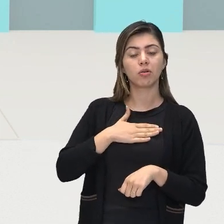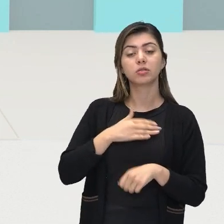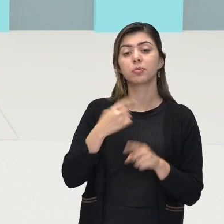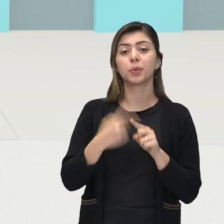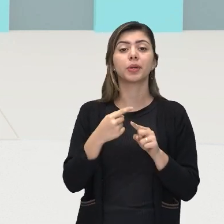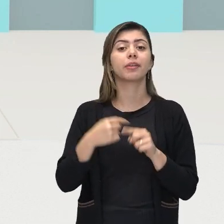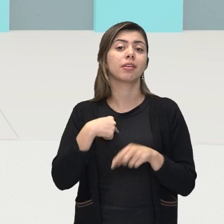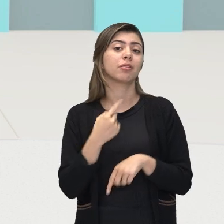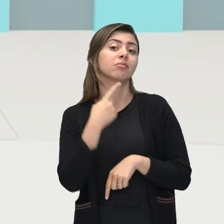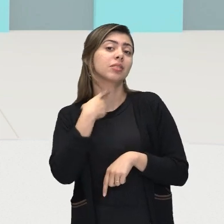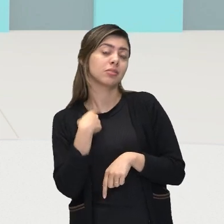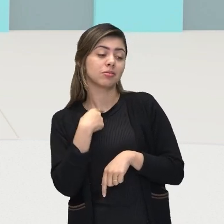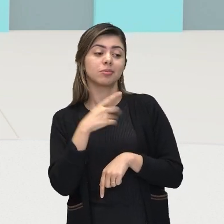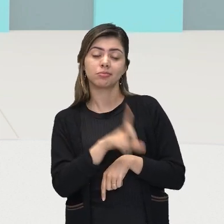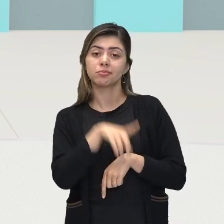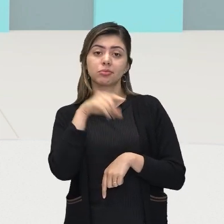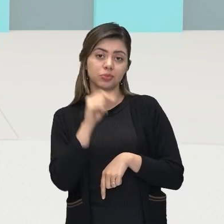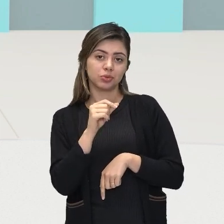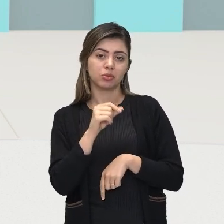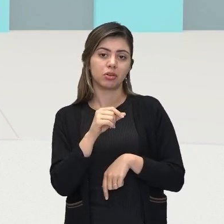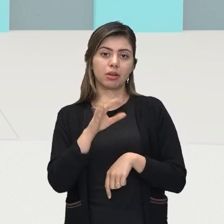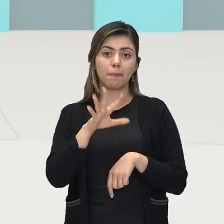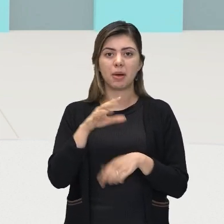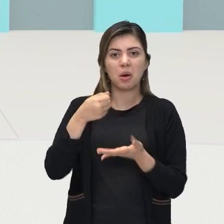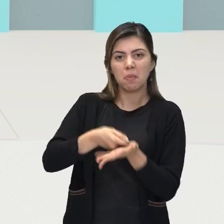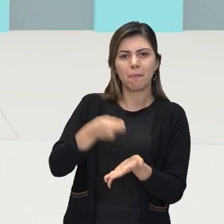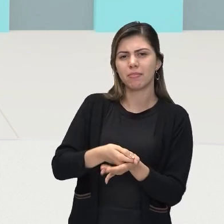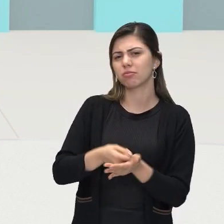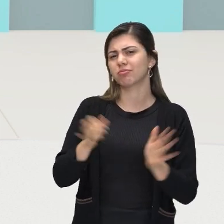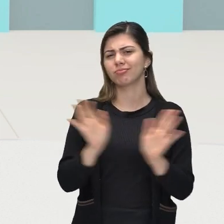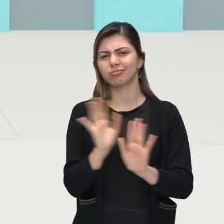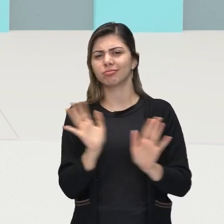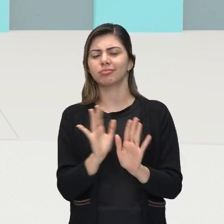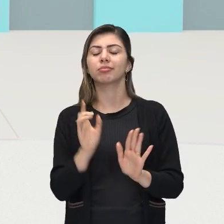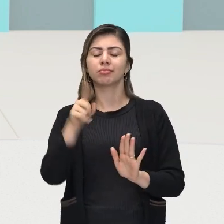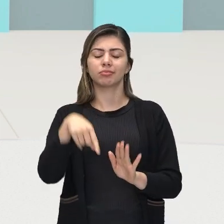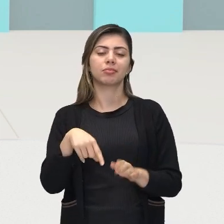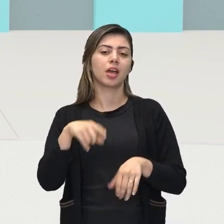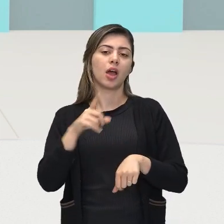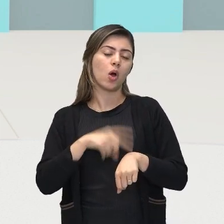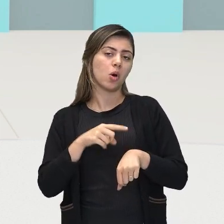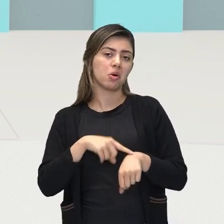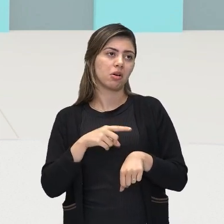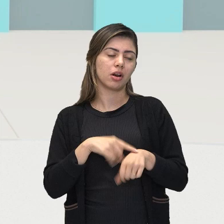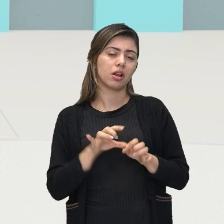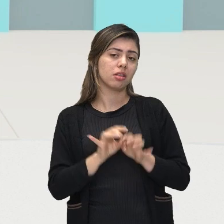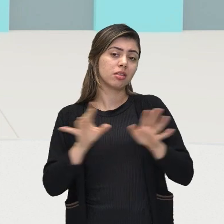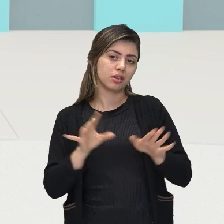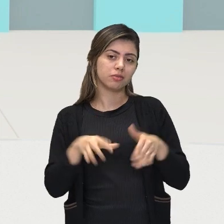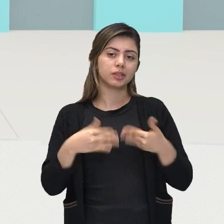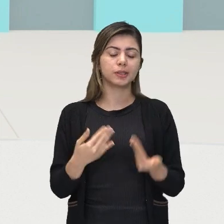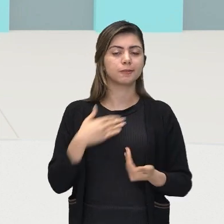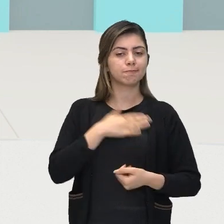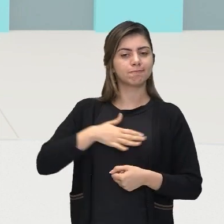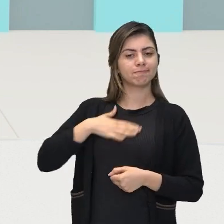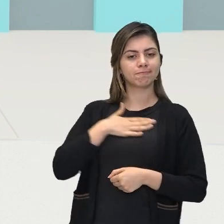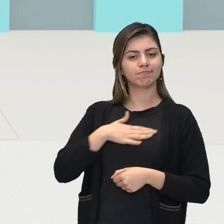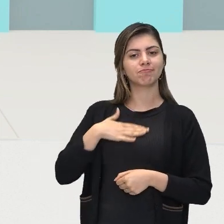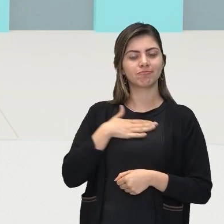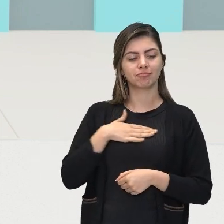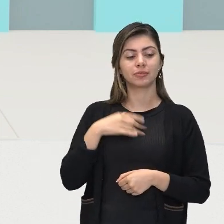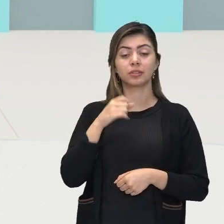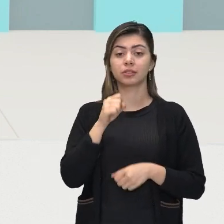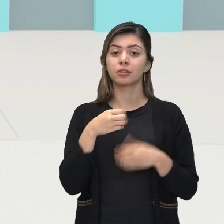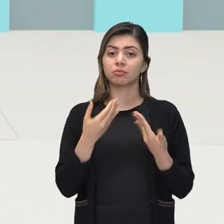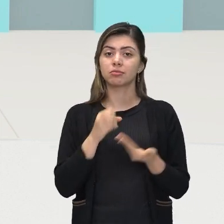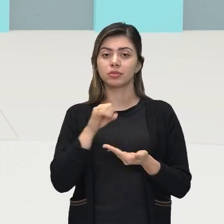espontânea vontade do praticante, não como uma obrigação. E essa sensação de prazer, ela deve ser gerada quando você